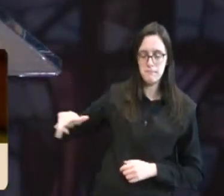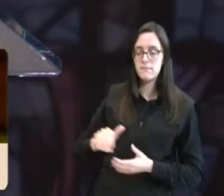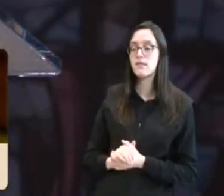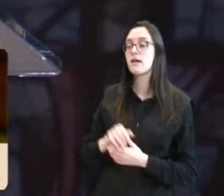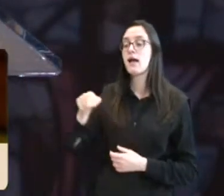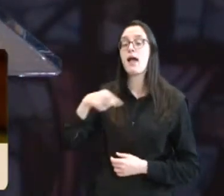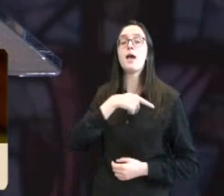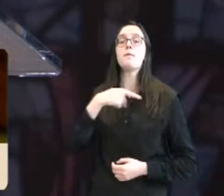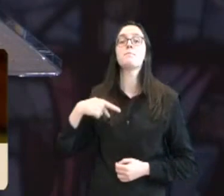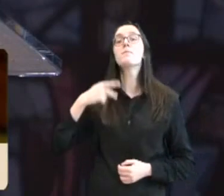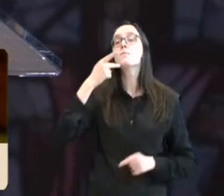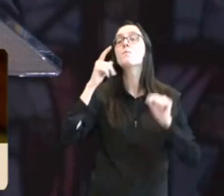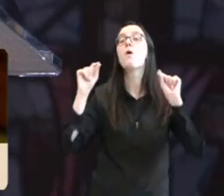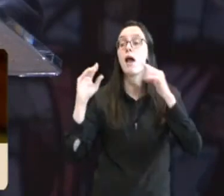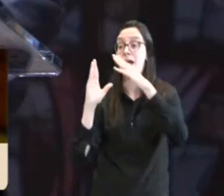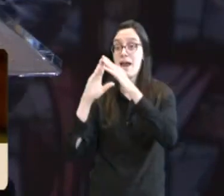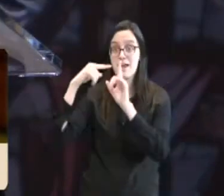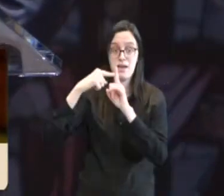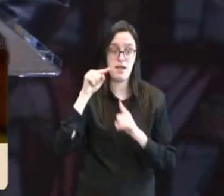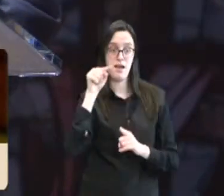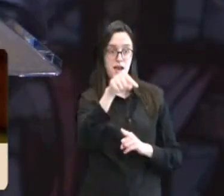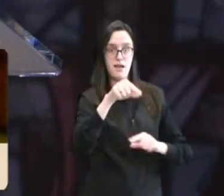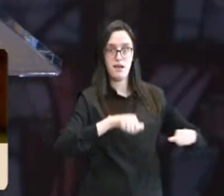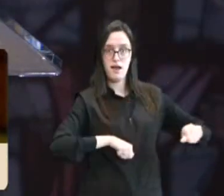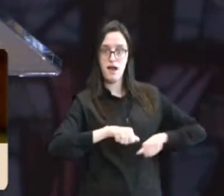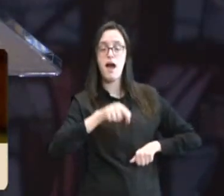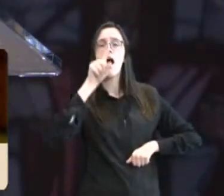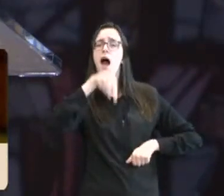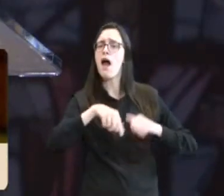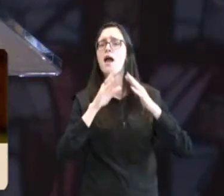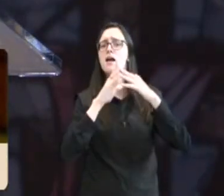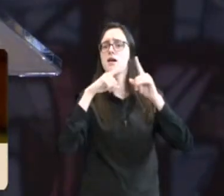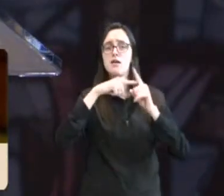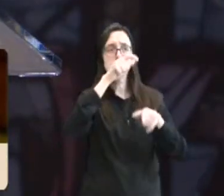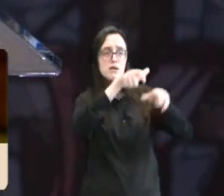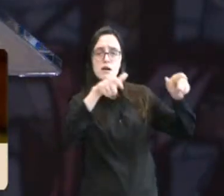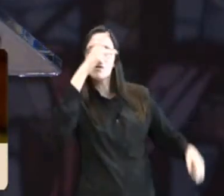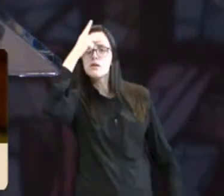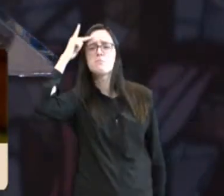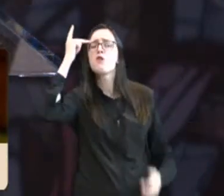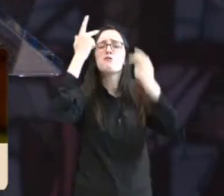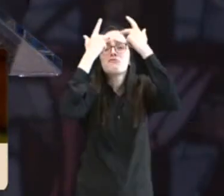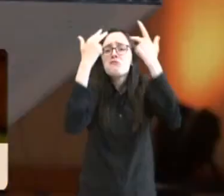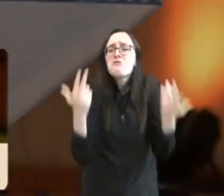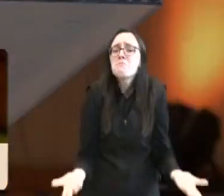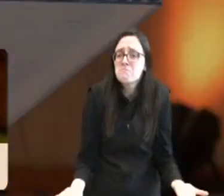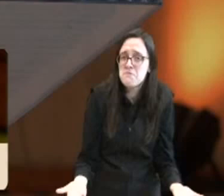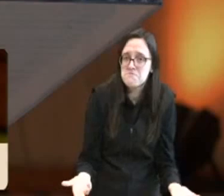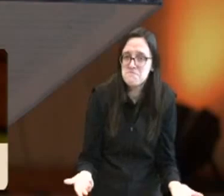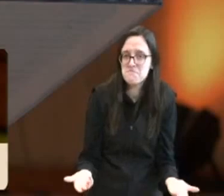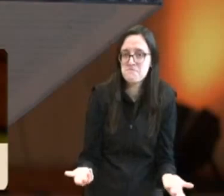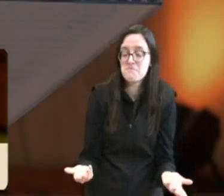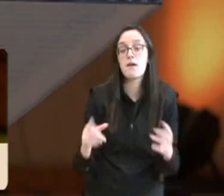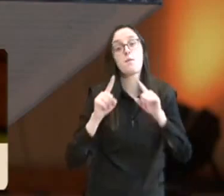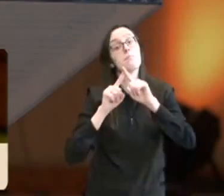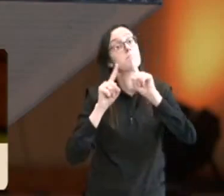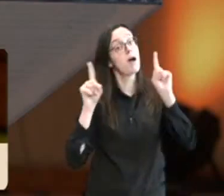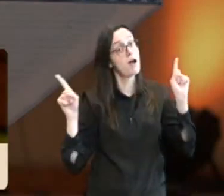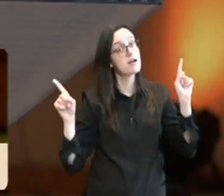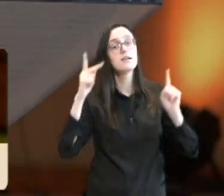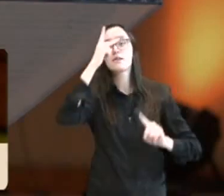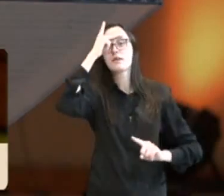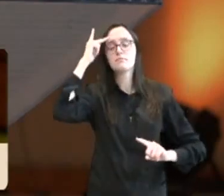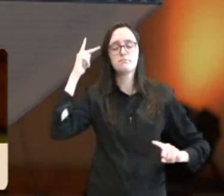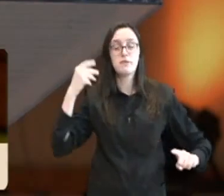ele diz que a igreja de Atos é uma igreja de pessoas comuns, mas que viviam